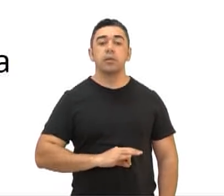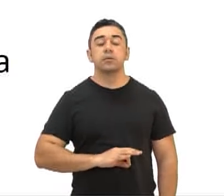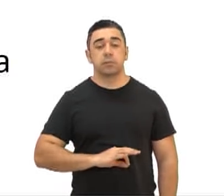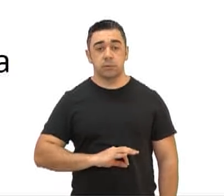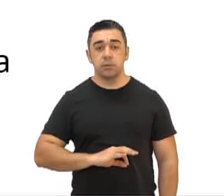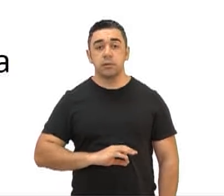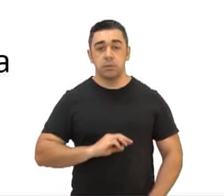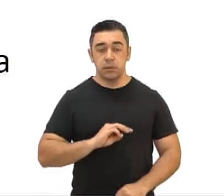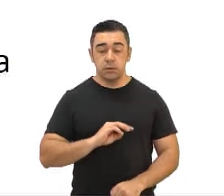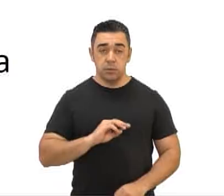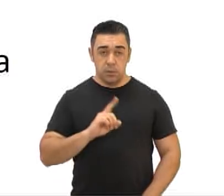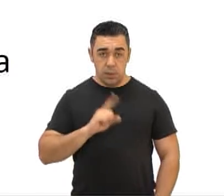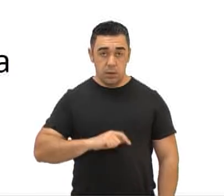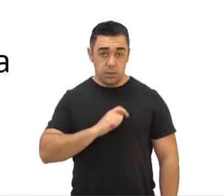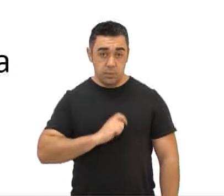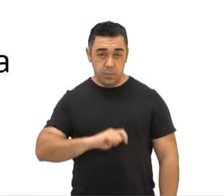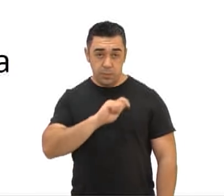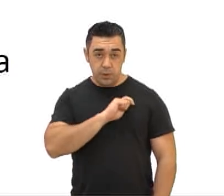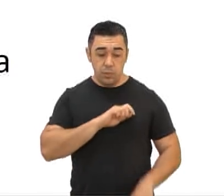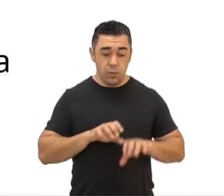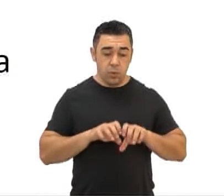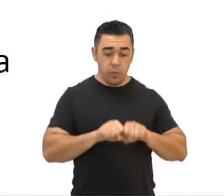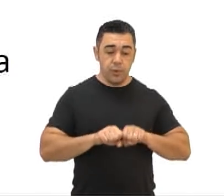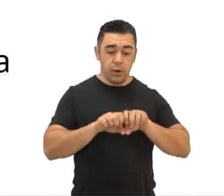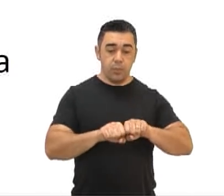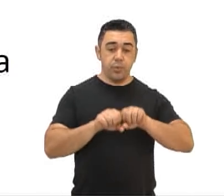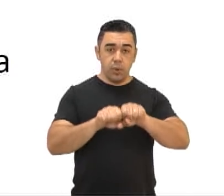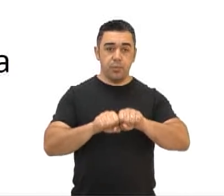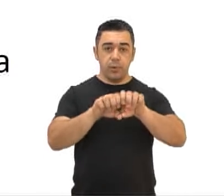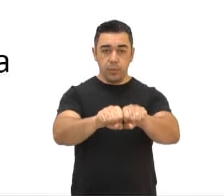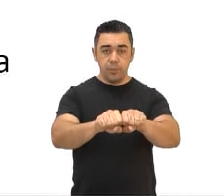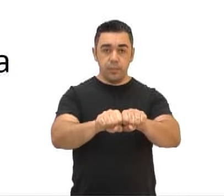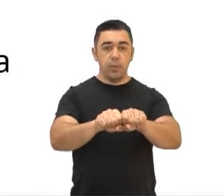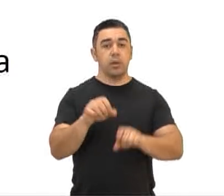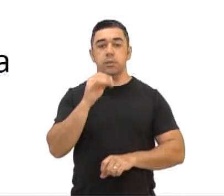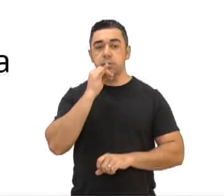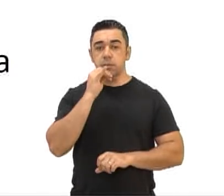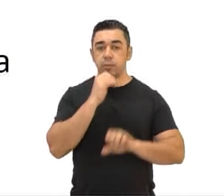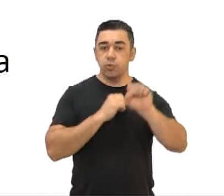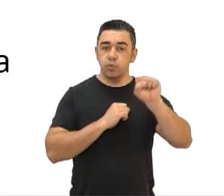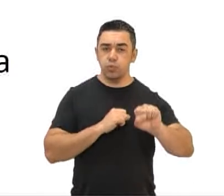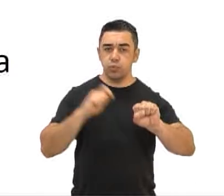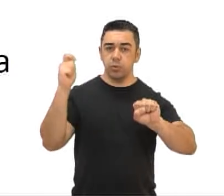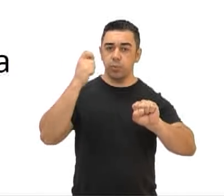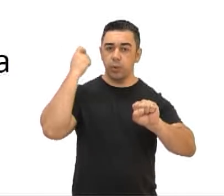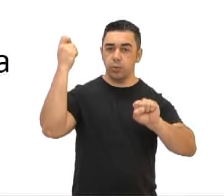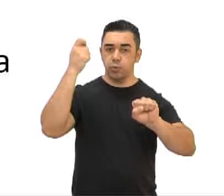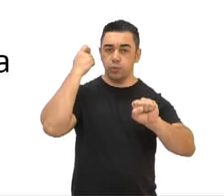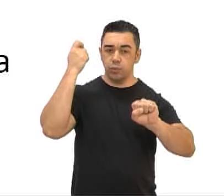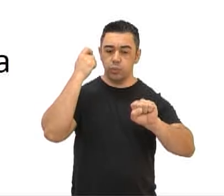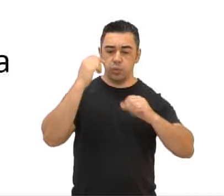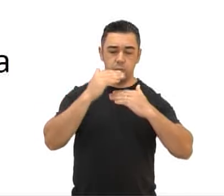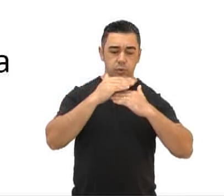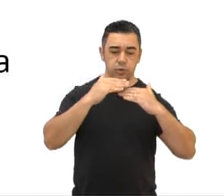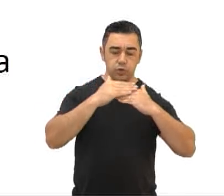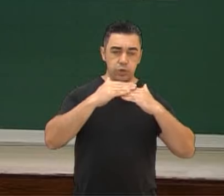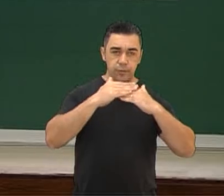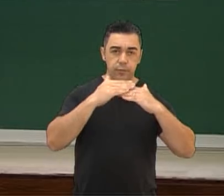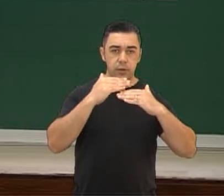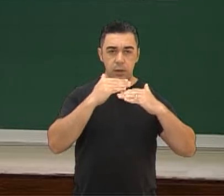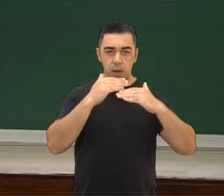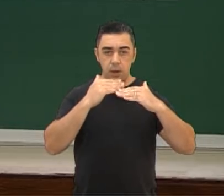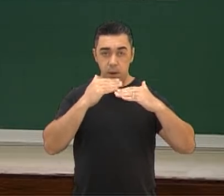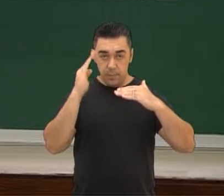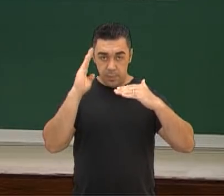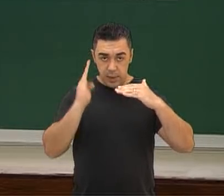áreas, principalmente ali mais ao sul, na porção sul ali do Rio Grande do Sul, entre o Brasil, a Argentina